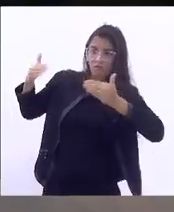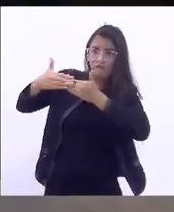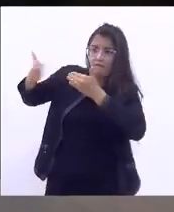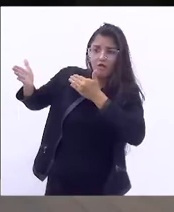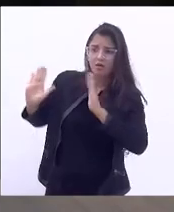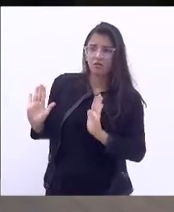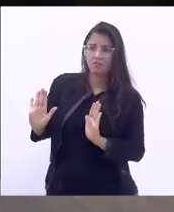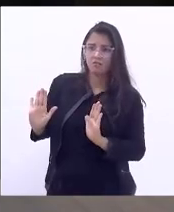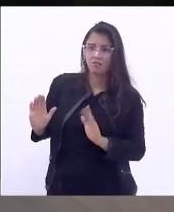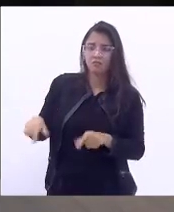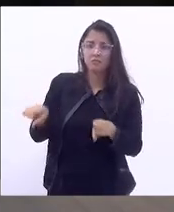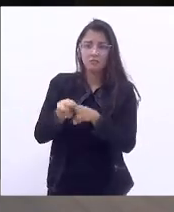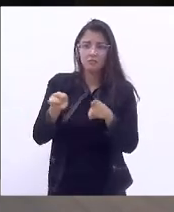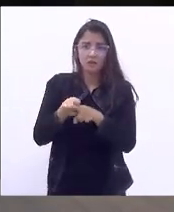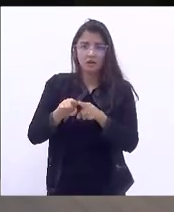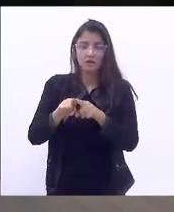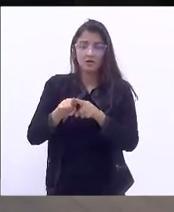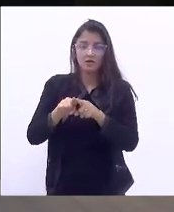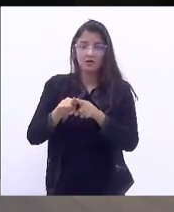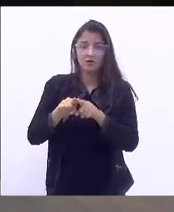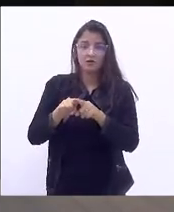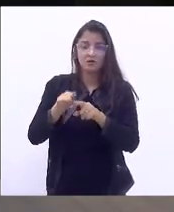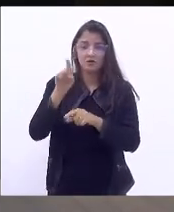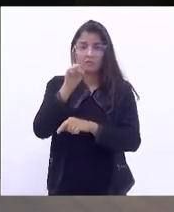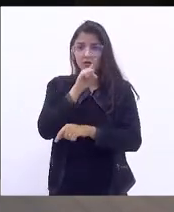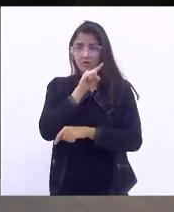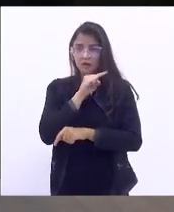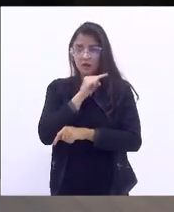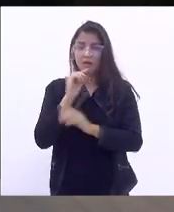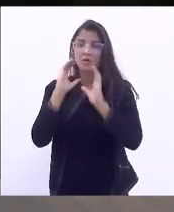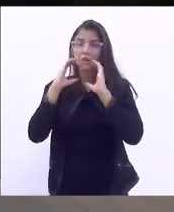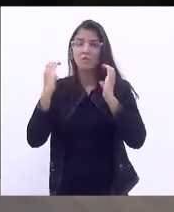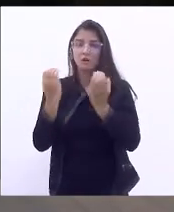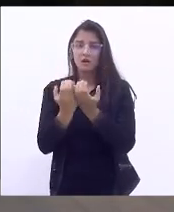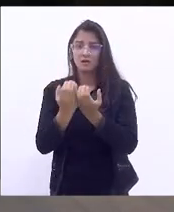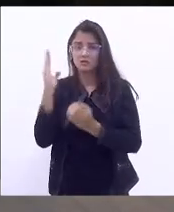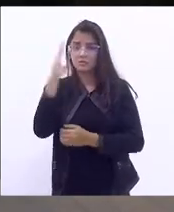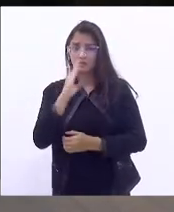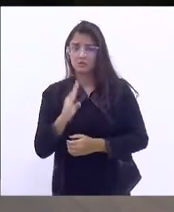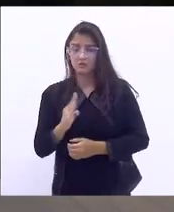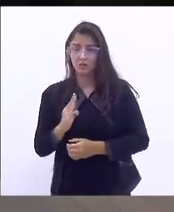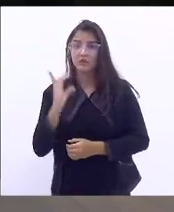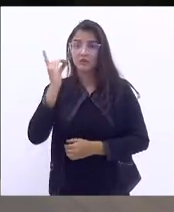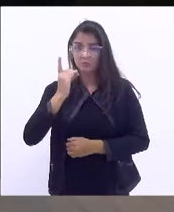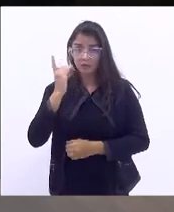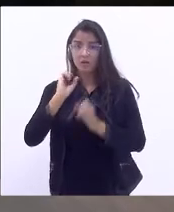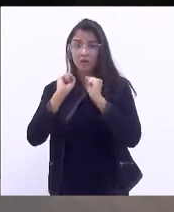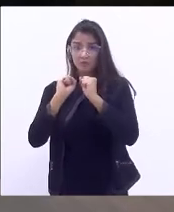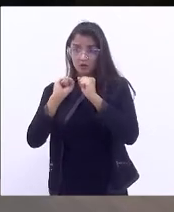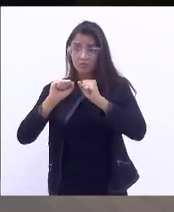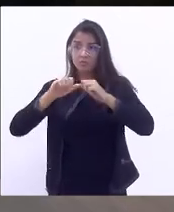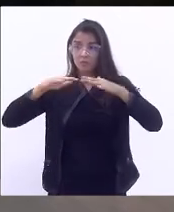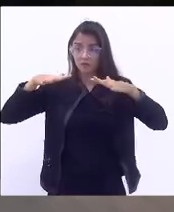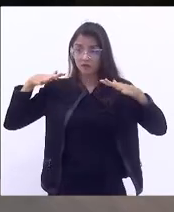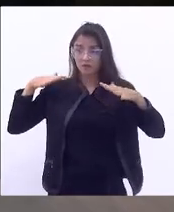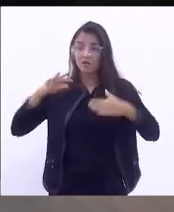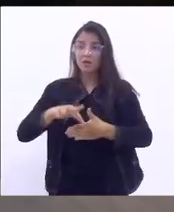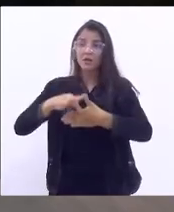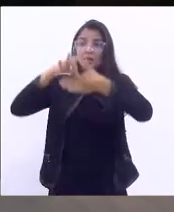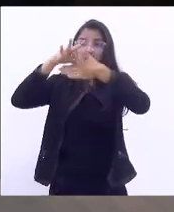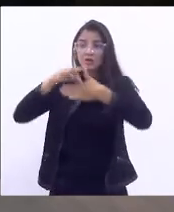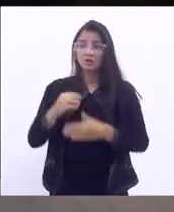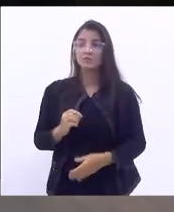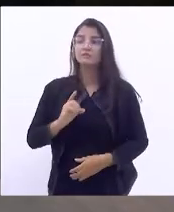Nacional, o deputado pode ficar em plenário e o líder chega aqui e diz só o